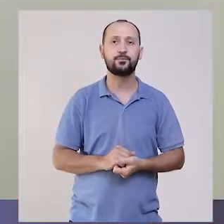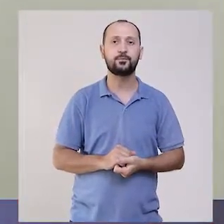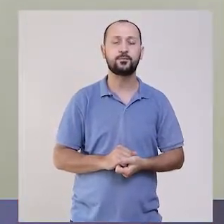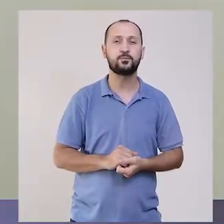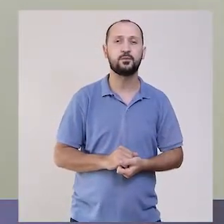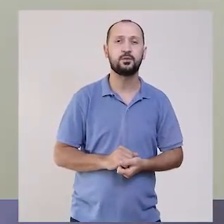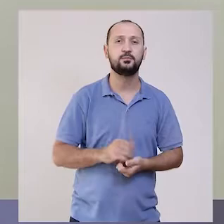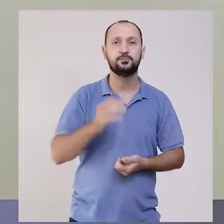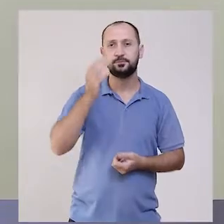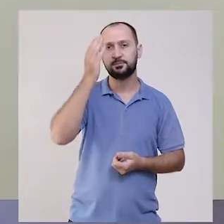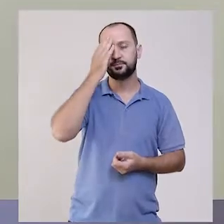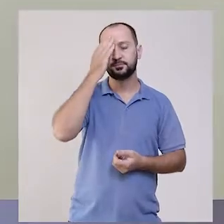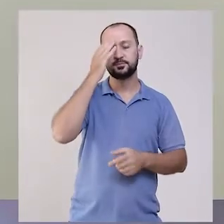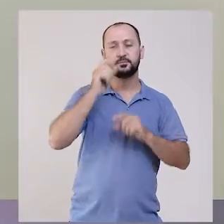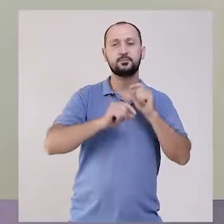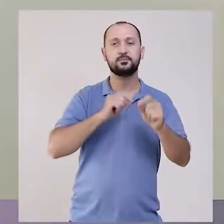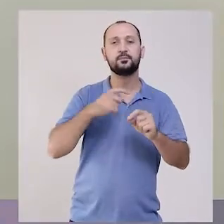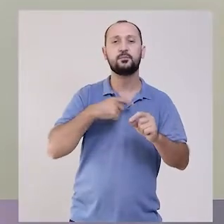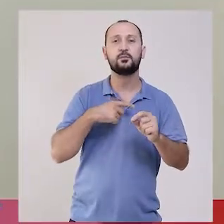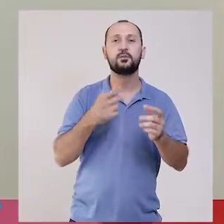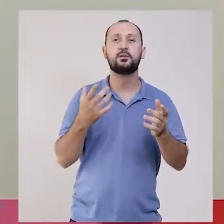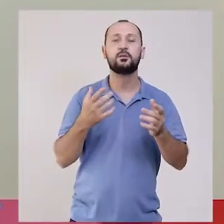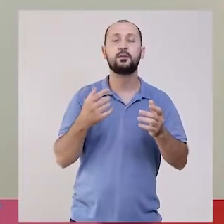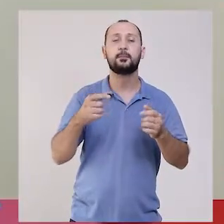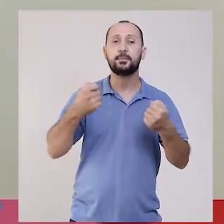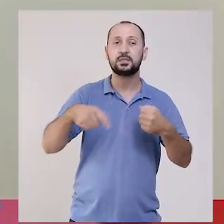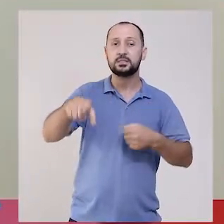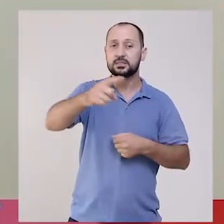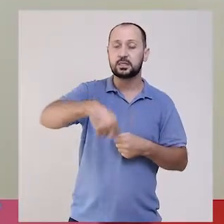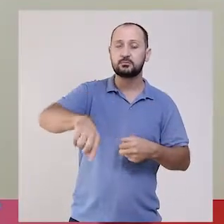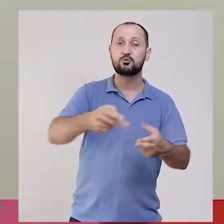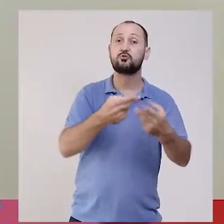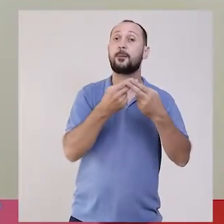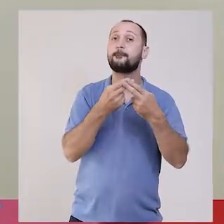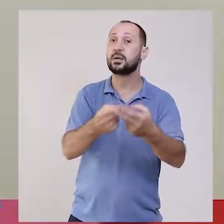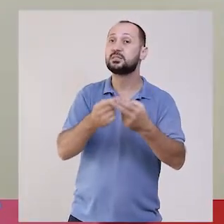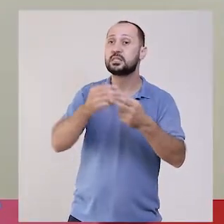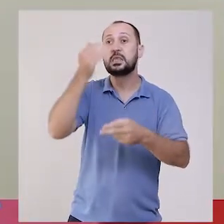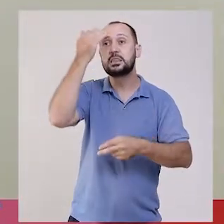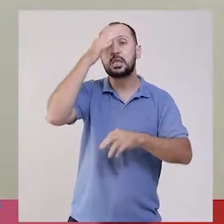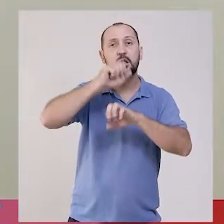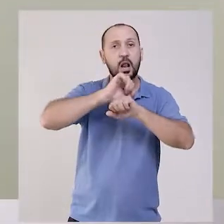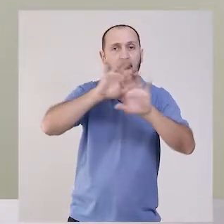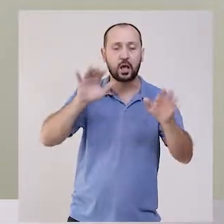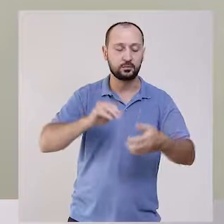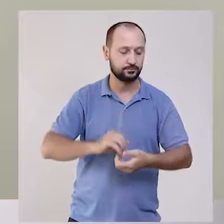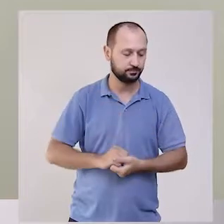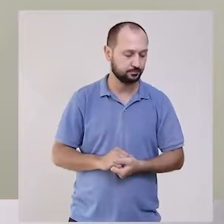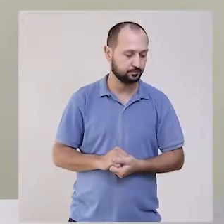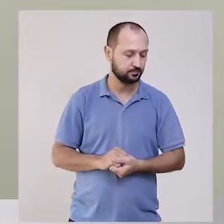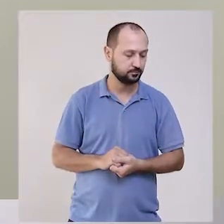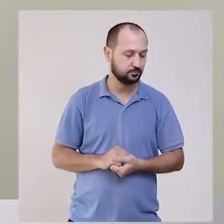carinhosa, e isso a gente tem que contar com a compreensão das pessoas.